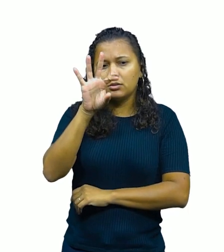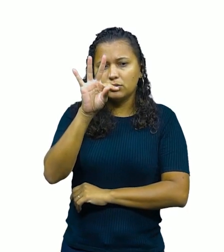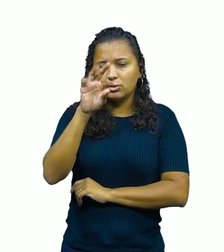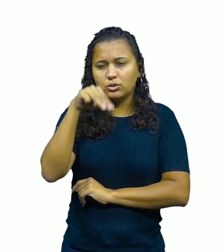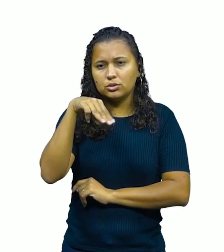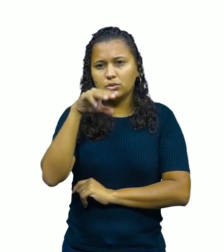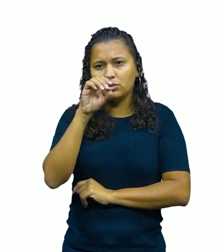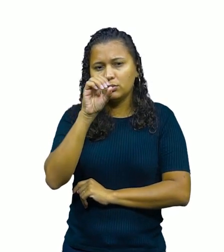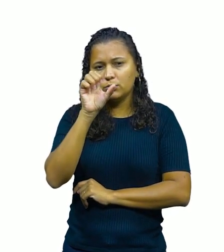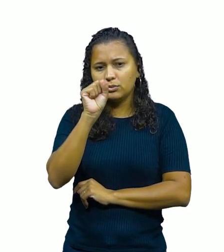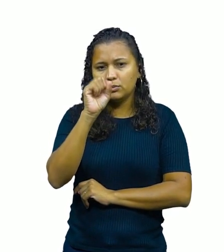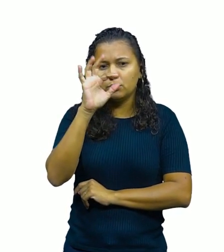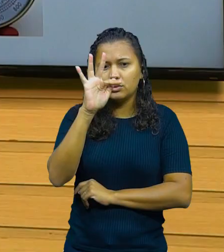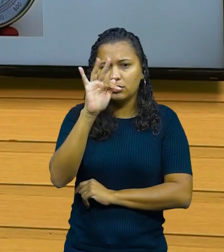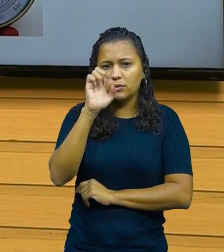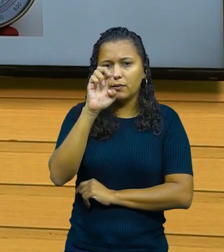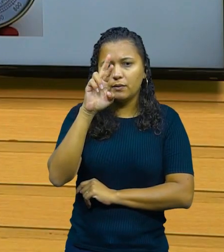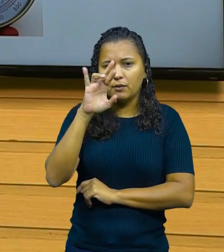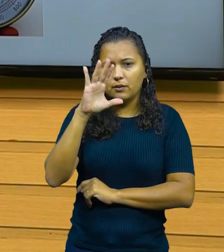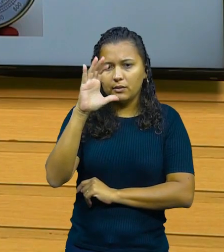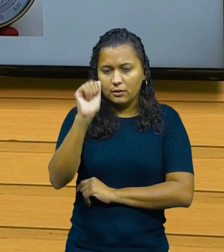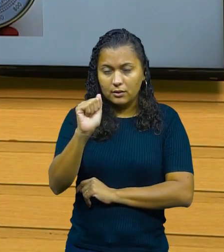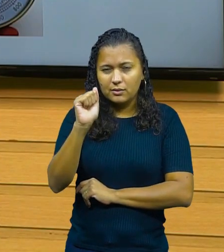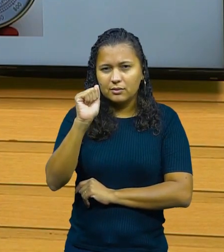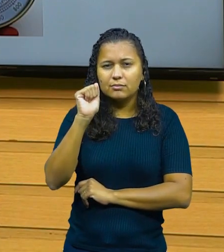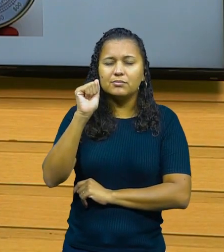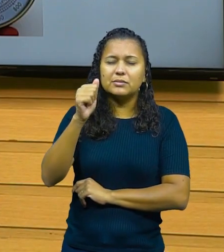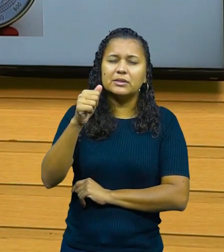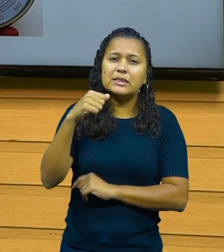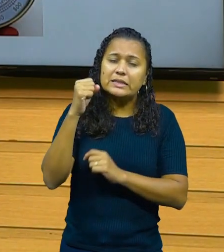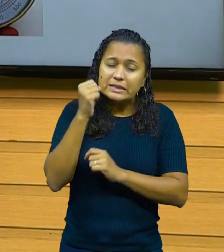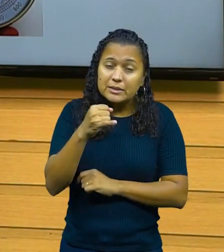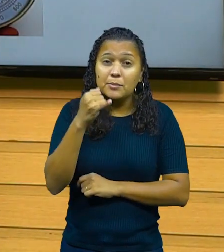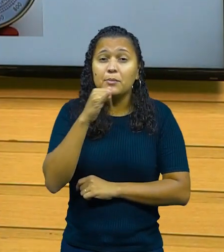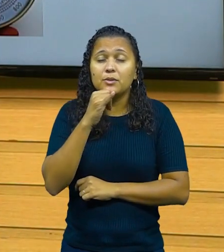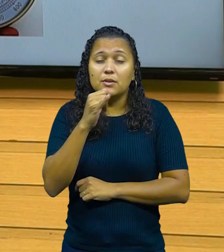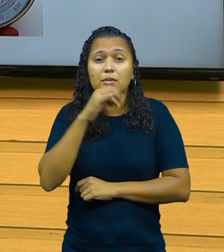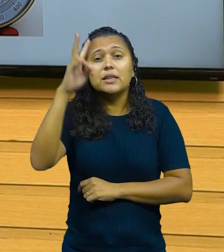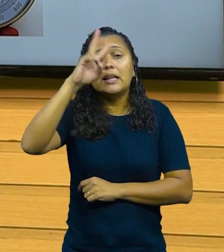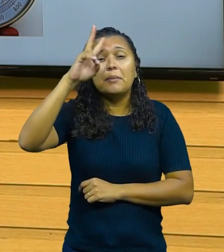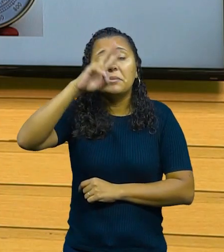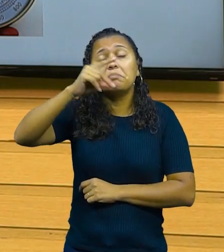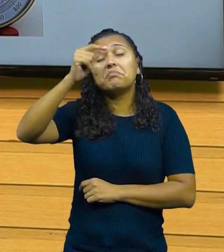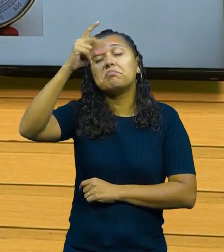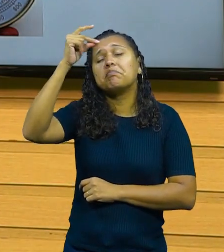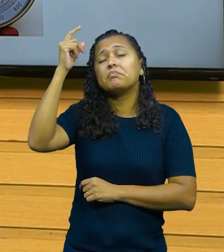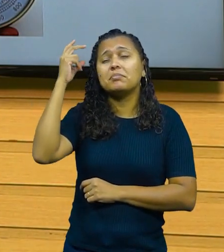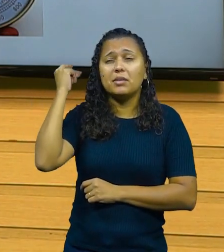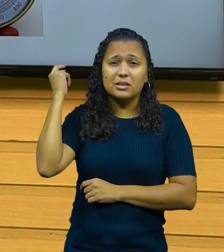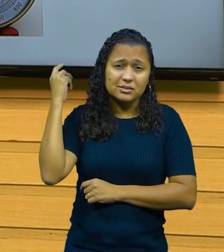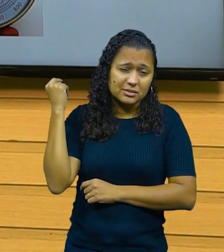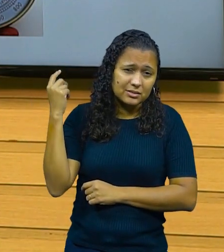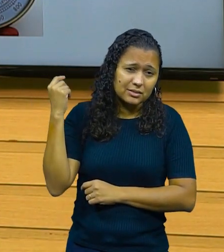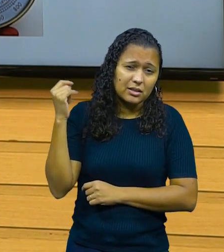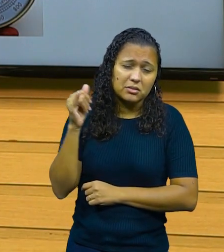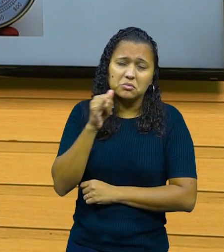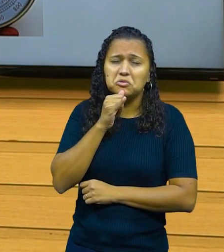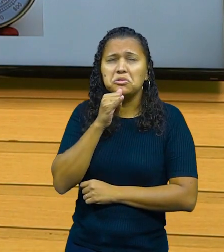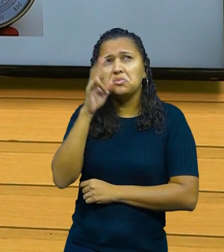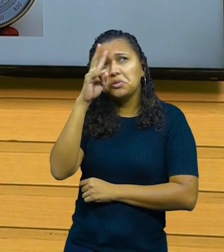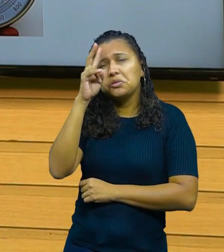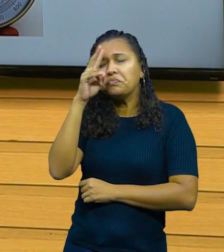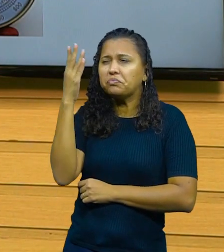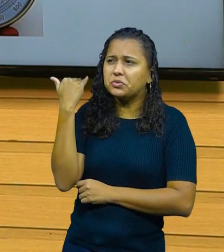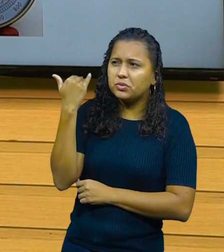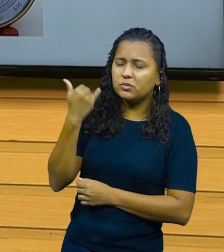pressão atmosférica. Então, se a gente puxar um pouquinho aí da nossa memória, aí, quem estiver assistindo aí, vai lembrar que a gente,